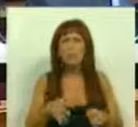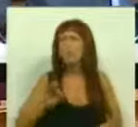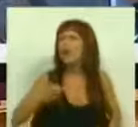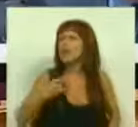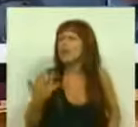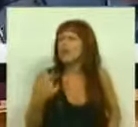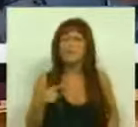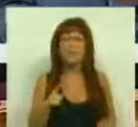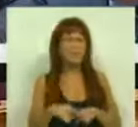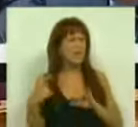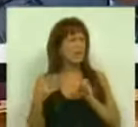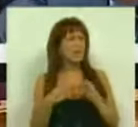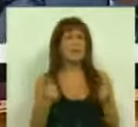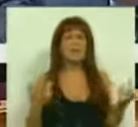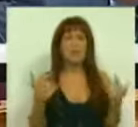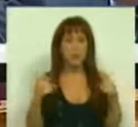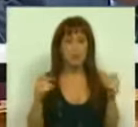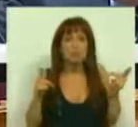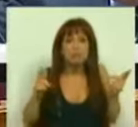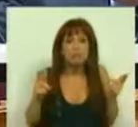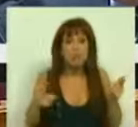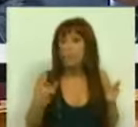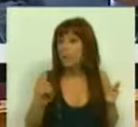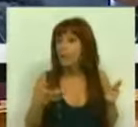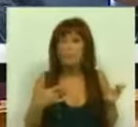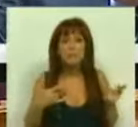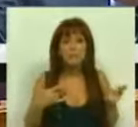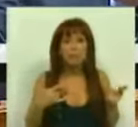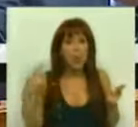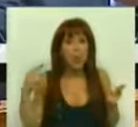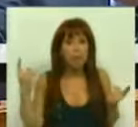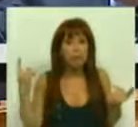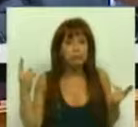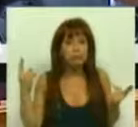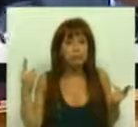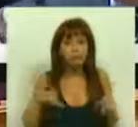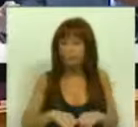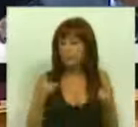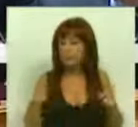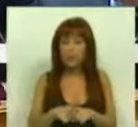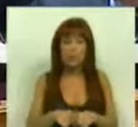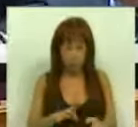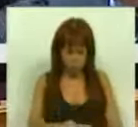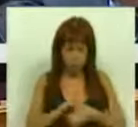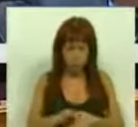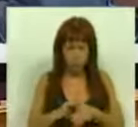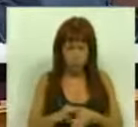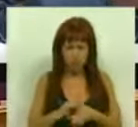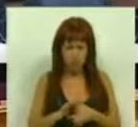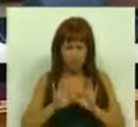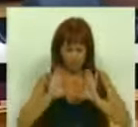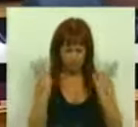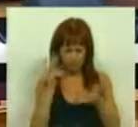Social Democrata que se dá a discutir esta matéria hoje aqui. O Partido Social Democrata é só é um partido unido